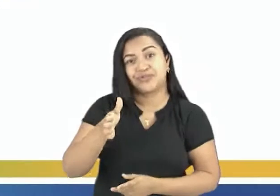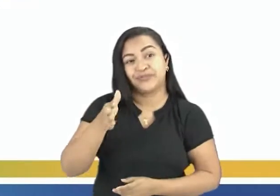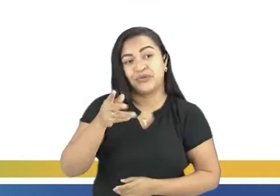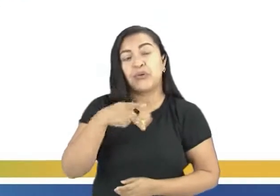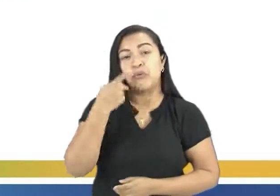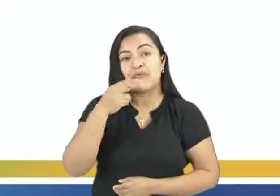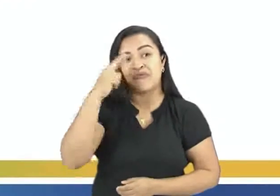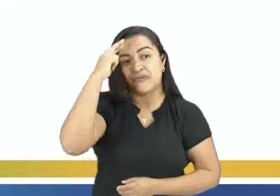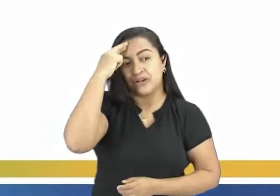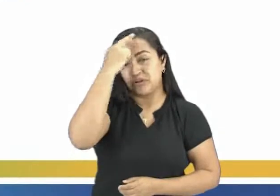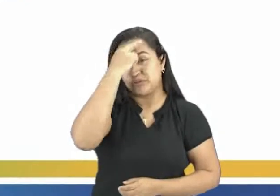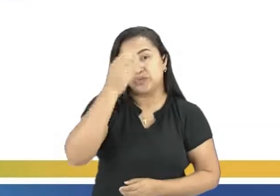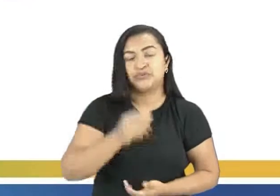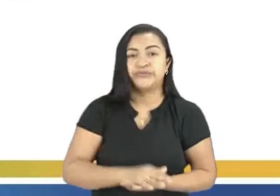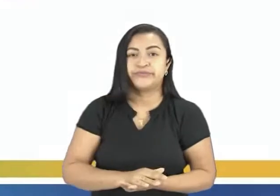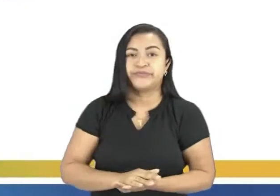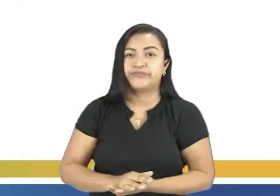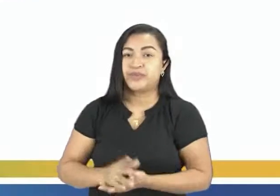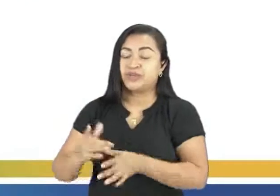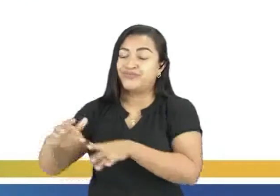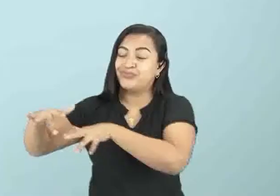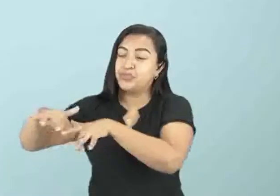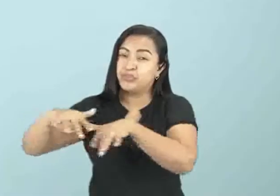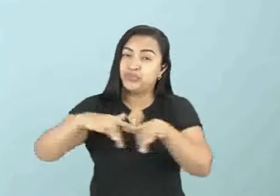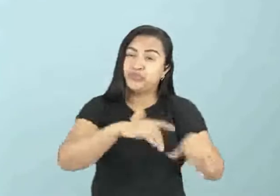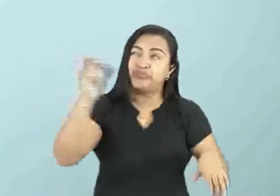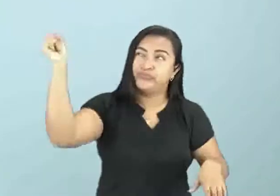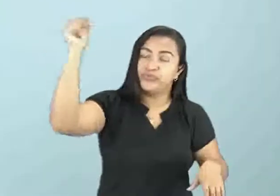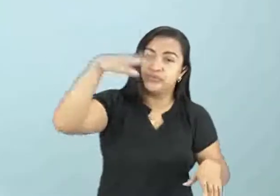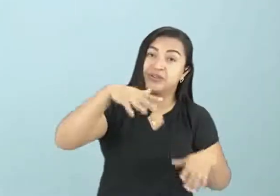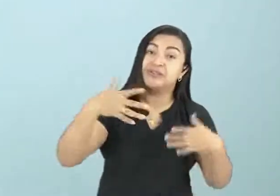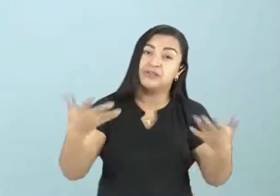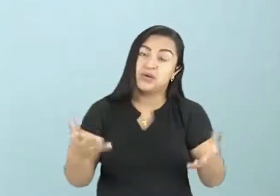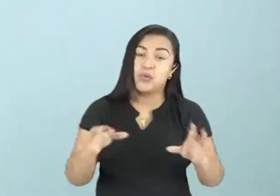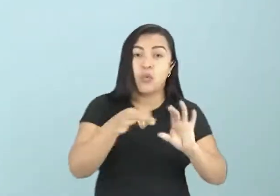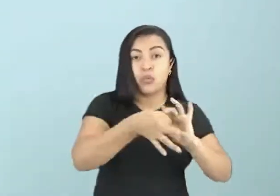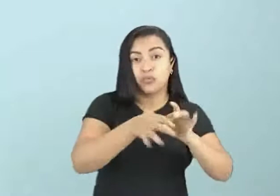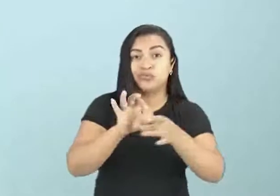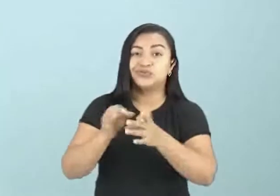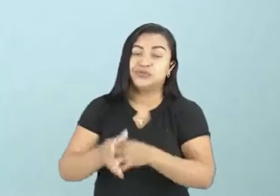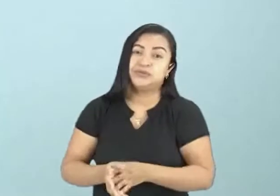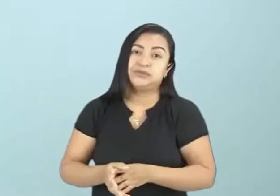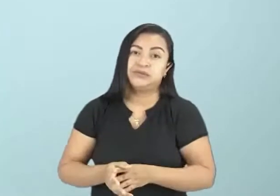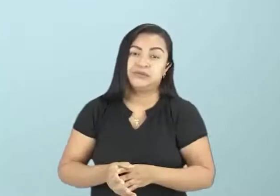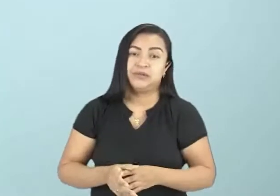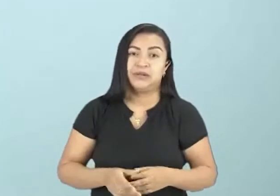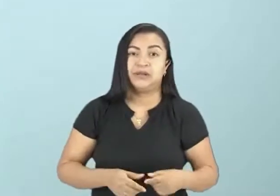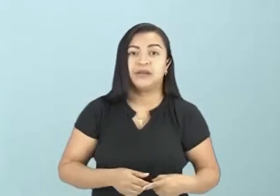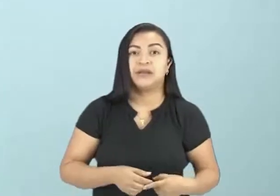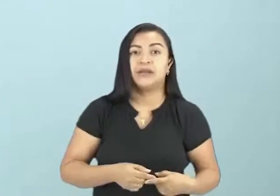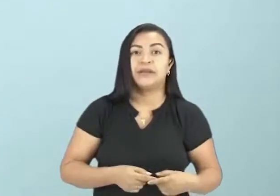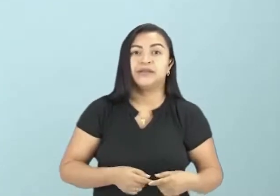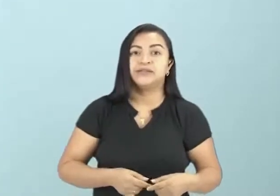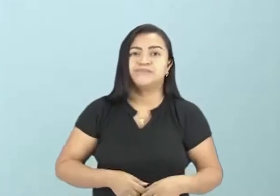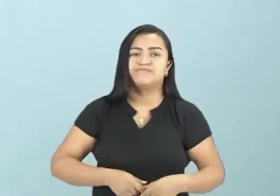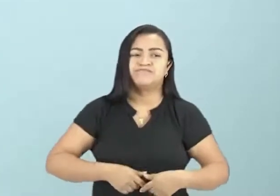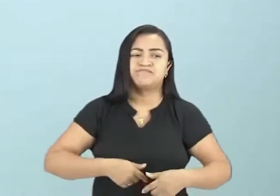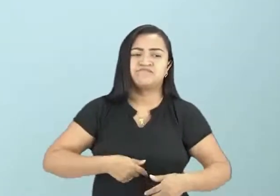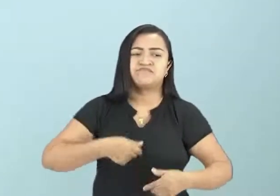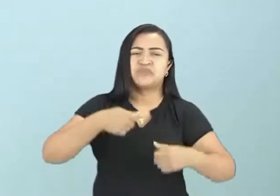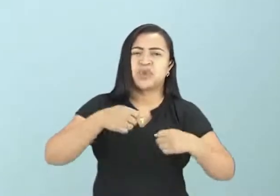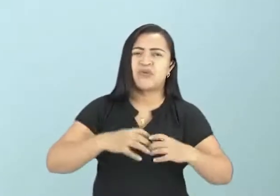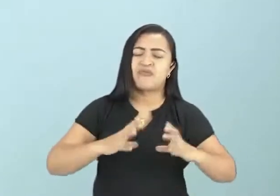um pouco mais familiarizado. Então, o contexto de eles estarem aí lutando pelas terras de Israel, principalmente